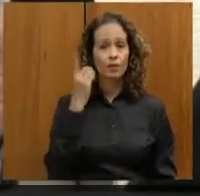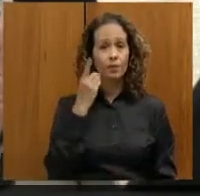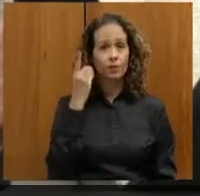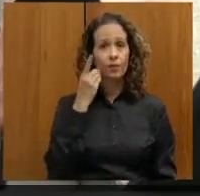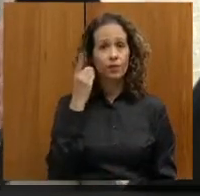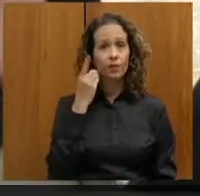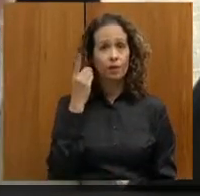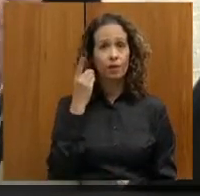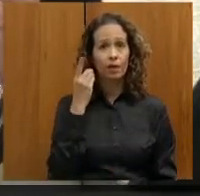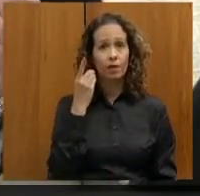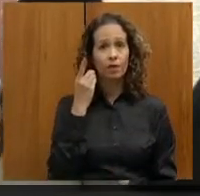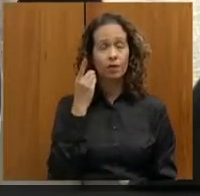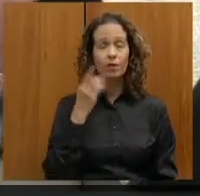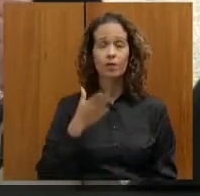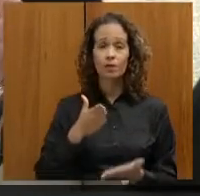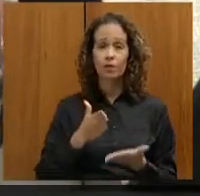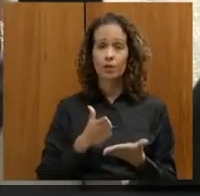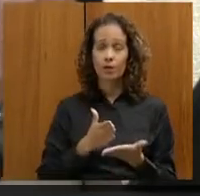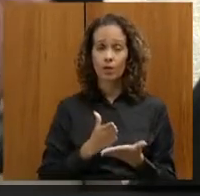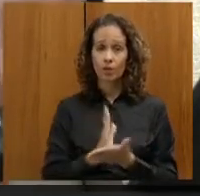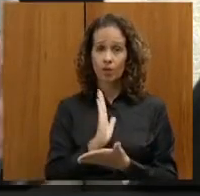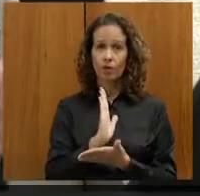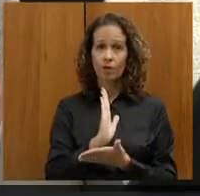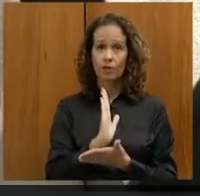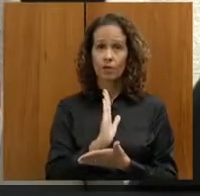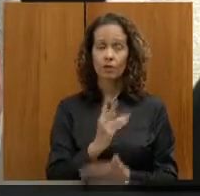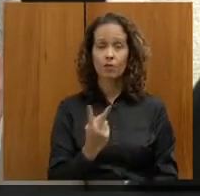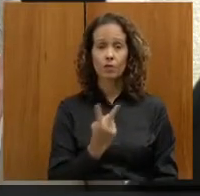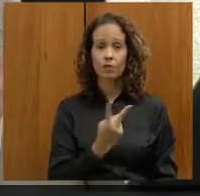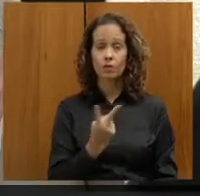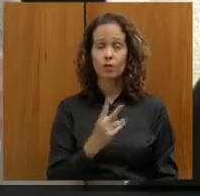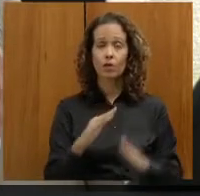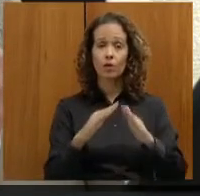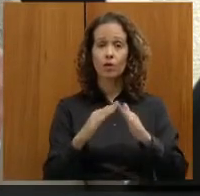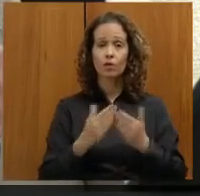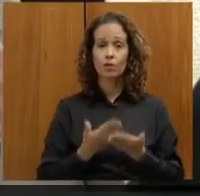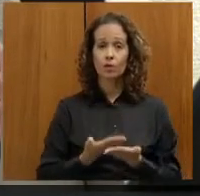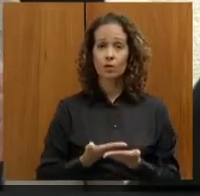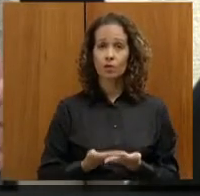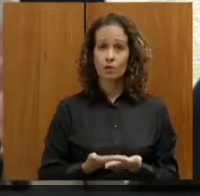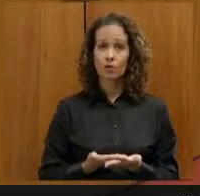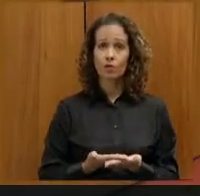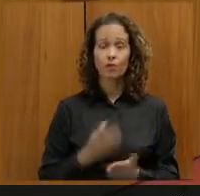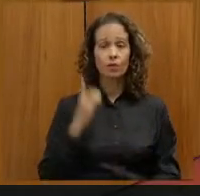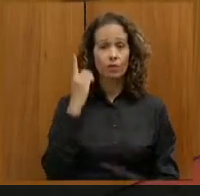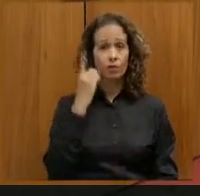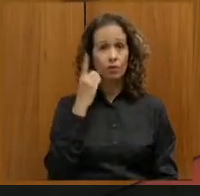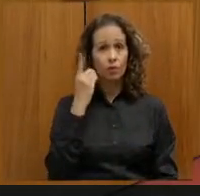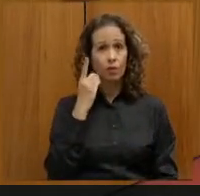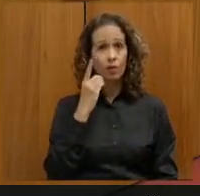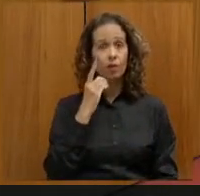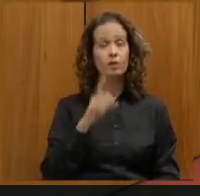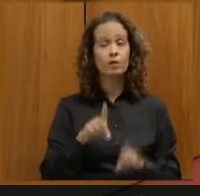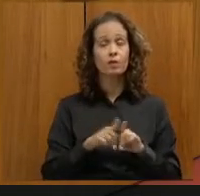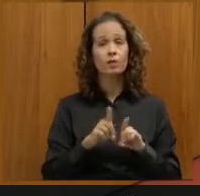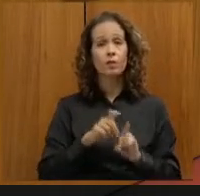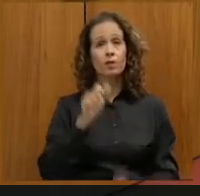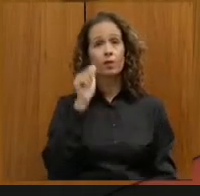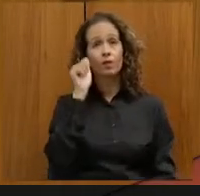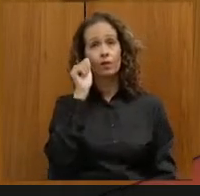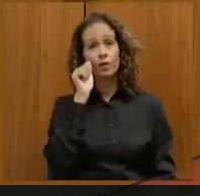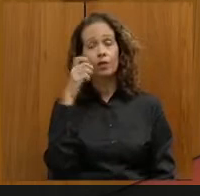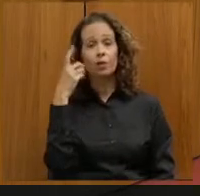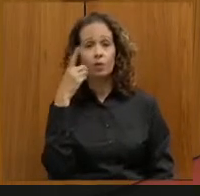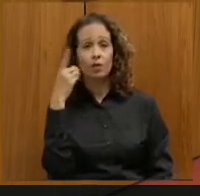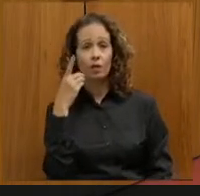Rio aprovam que aprova os dois requerimentos que eram os deputados e deputadas Beatriz Cerqueira